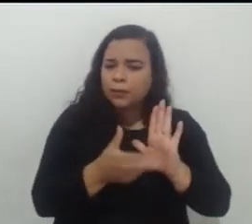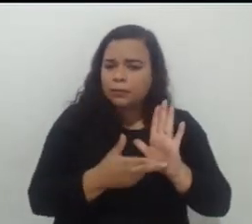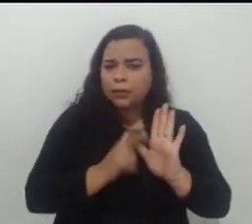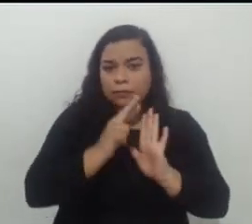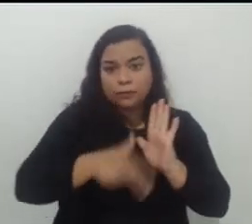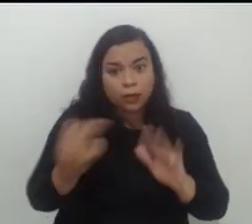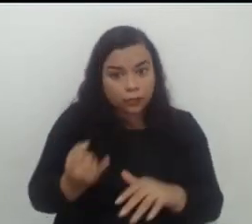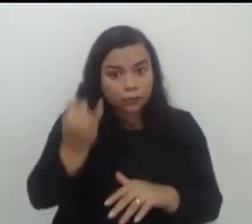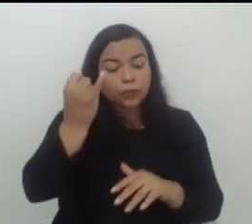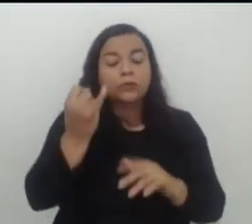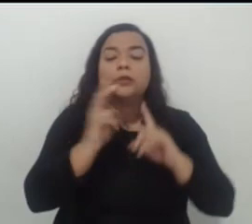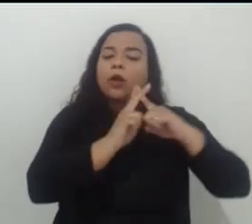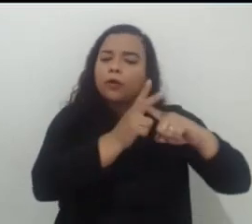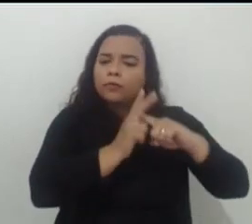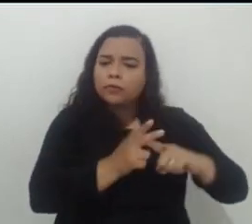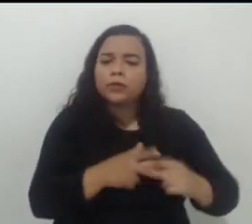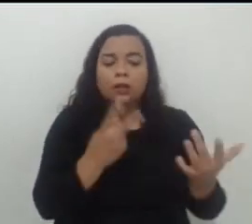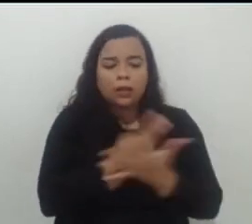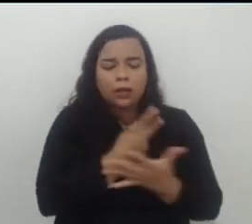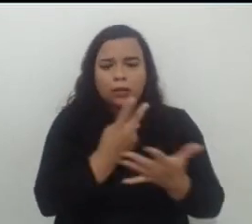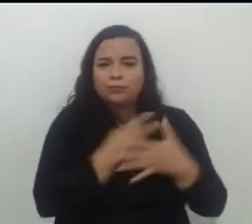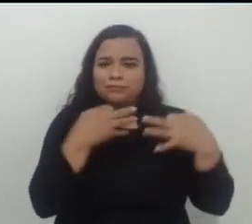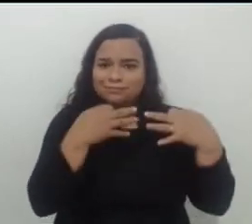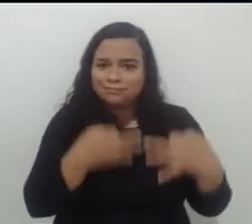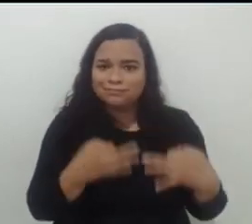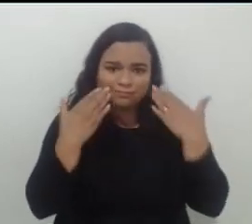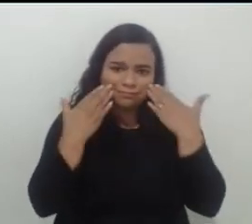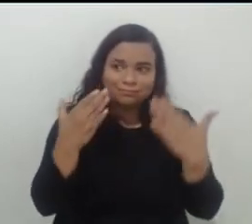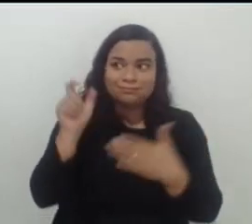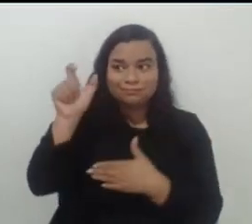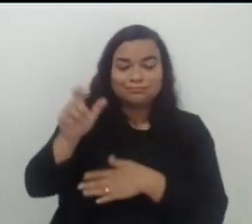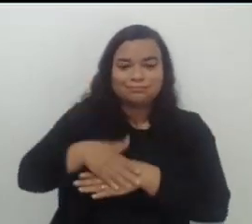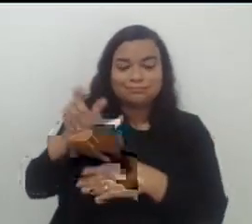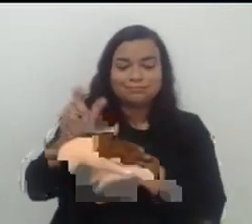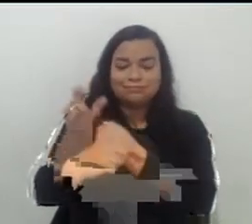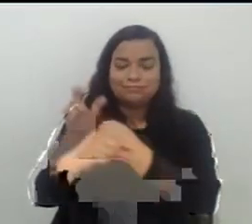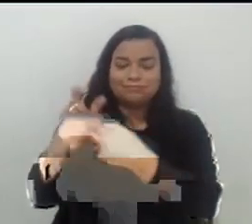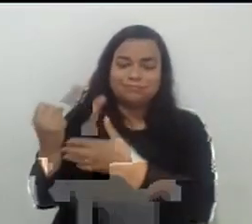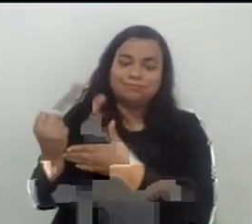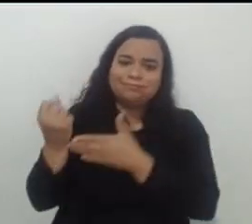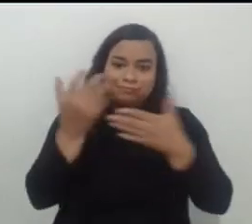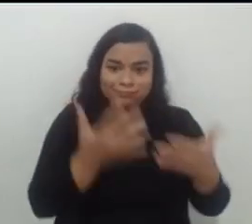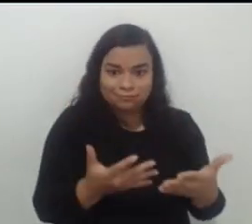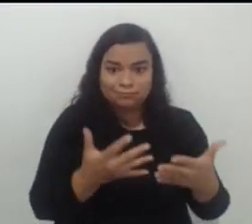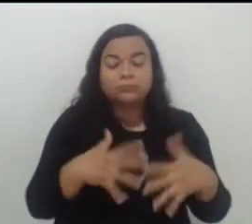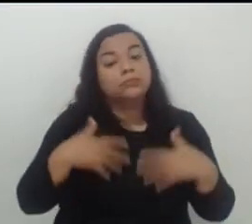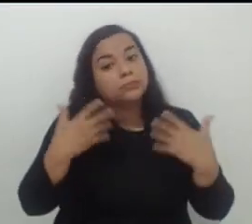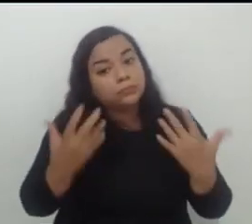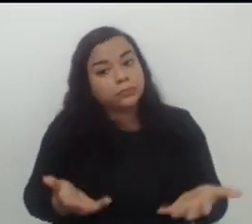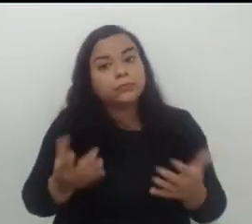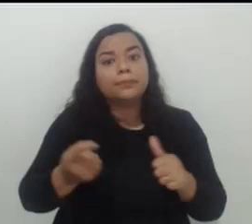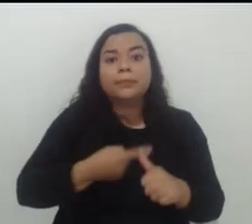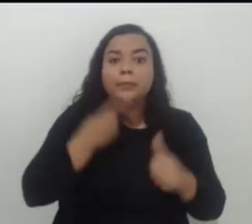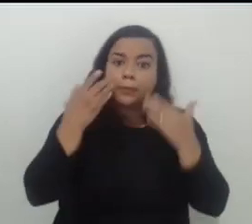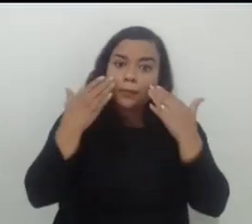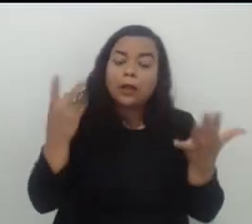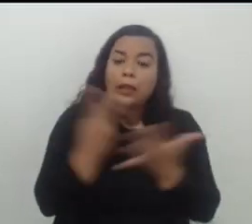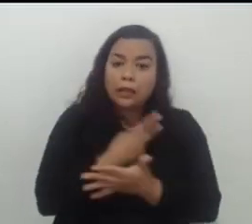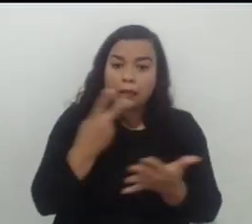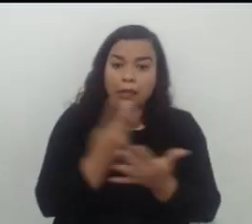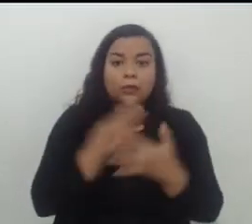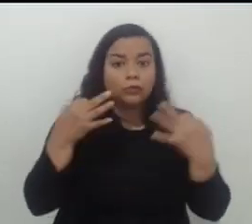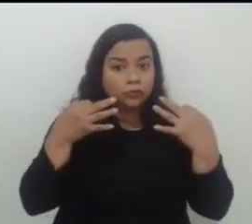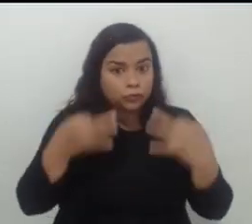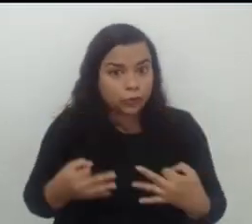a configuração do erro de fato alegado pela autora. Primeiro, destaco que o erro que justifica a